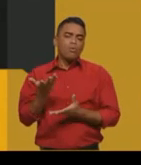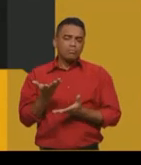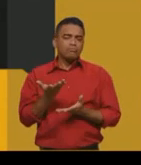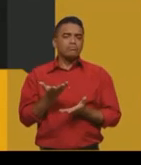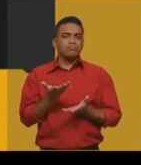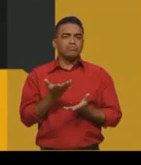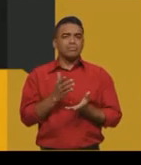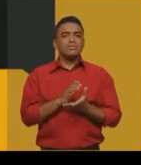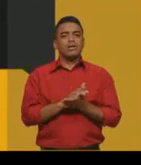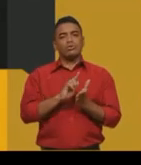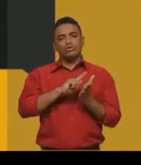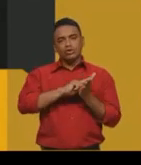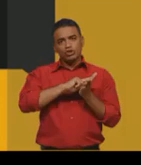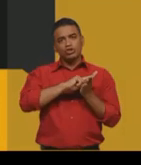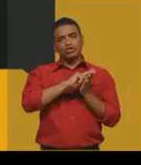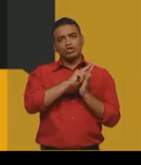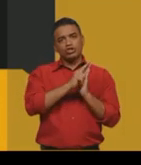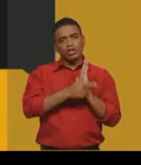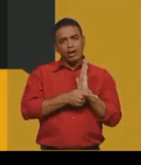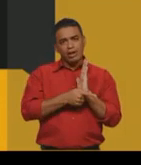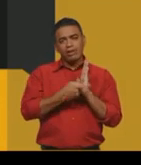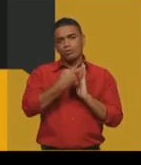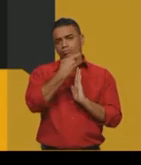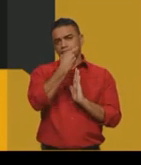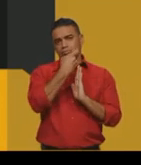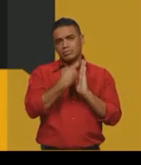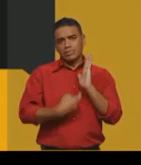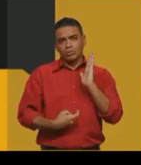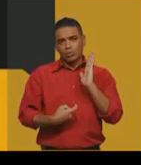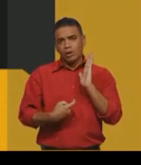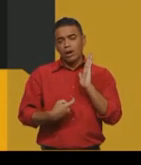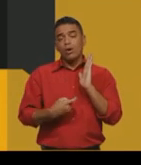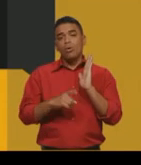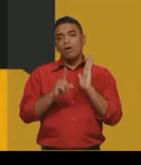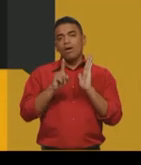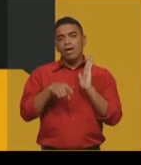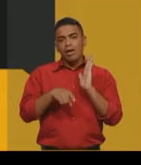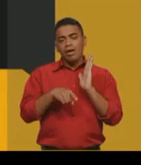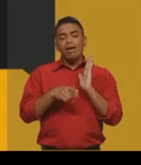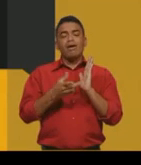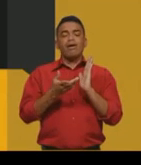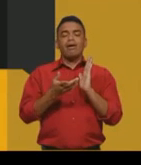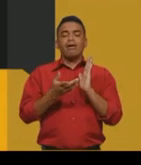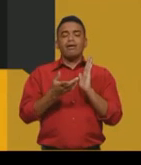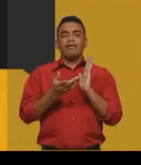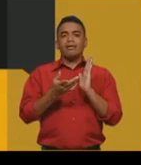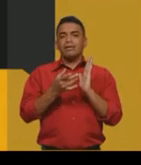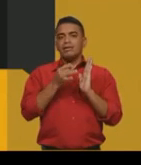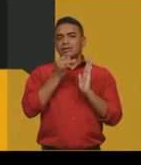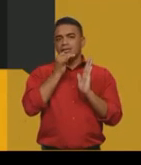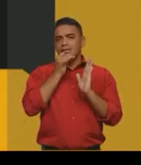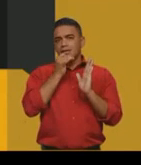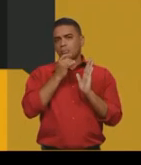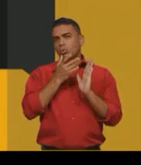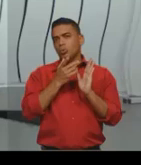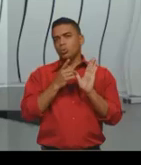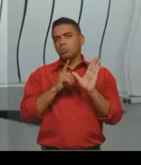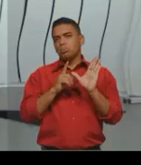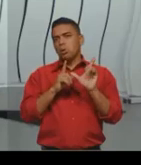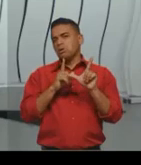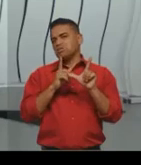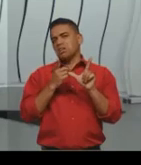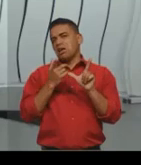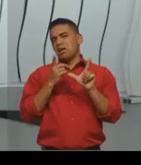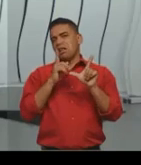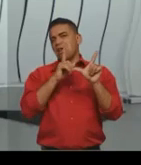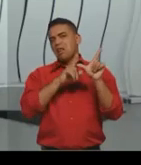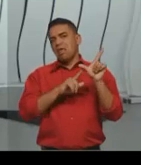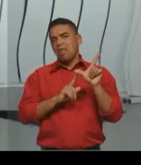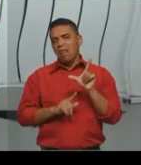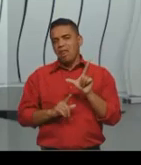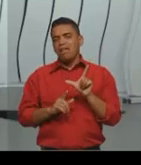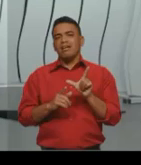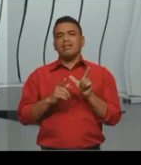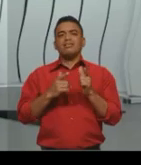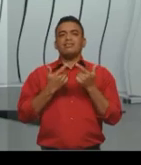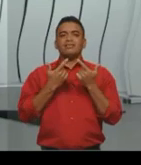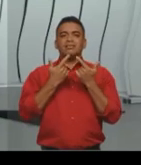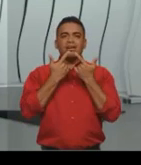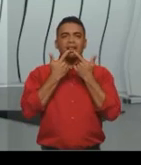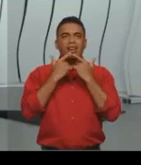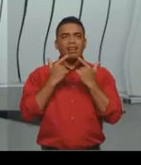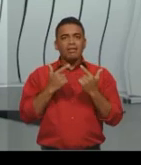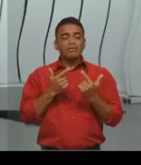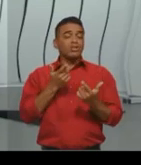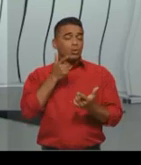definição do gênero textual, que é aquela forma que é o letramento que a gente fala, né? Que dominar a língua é você